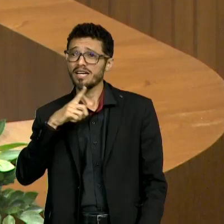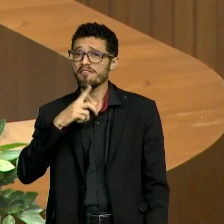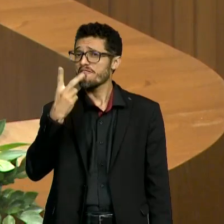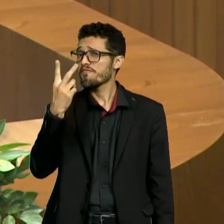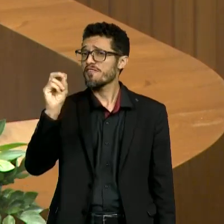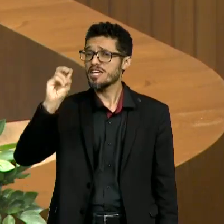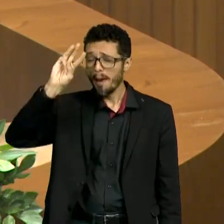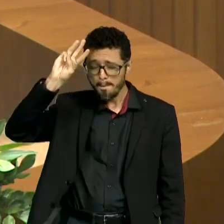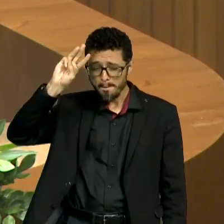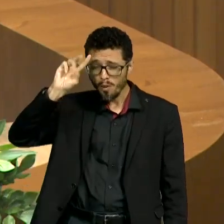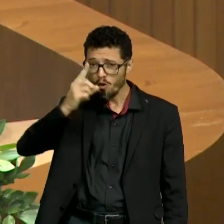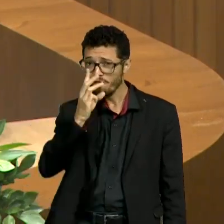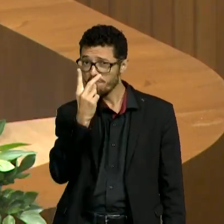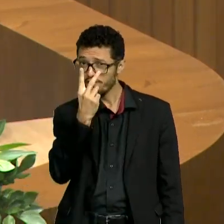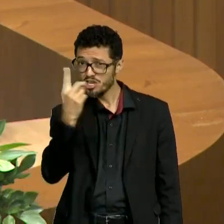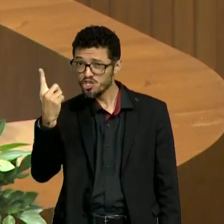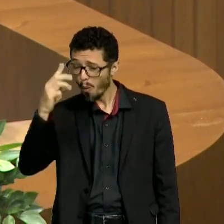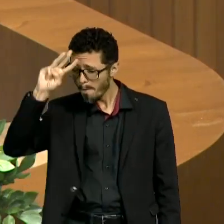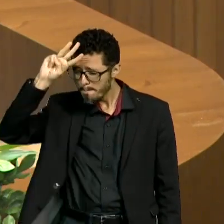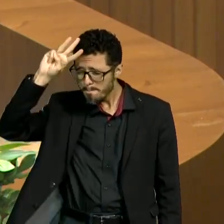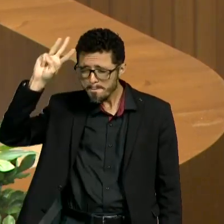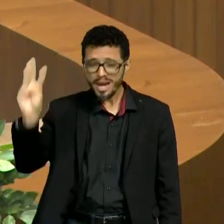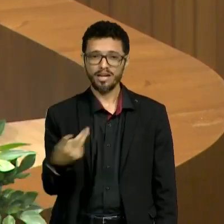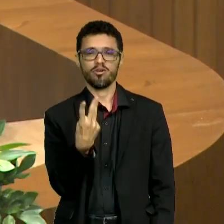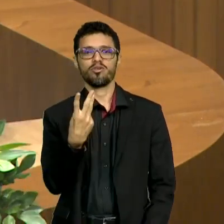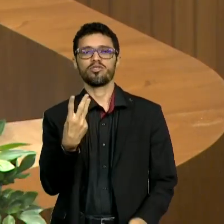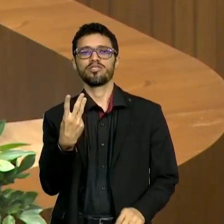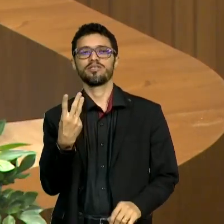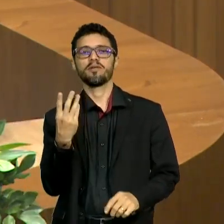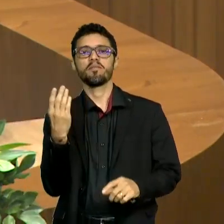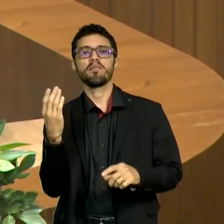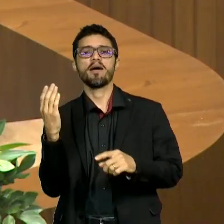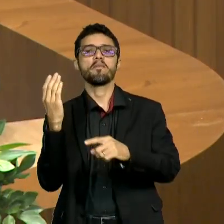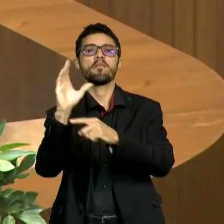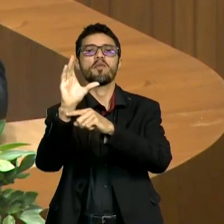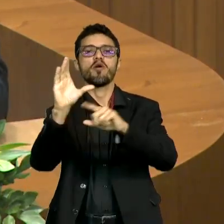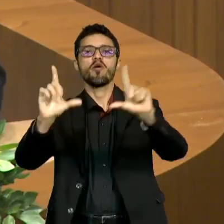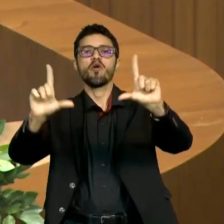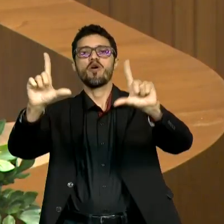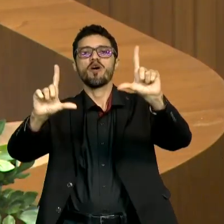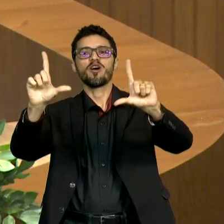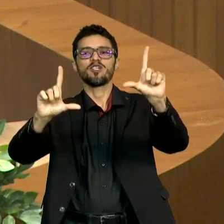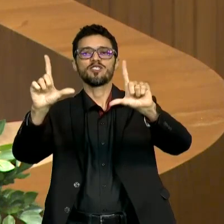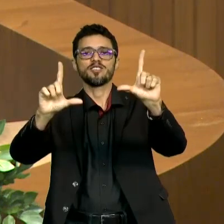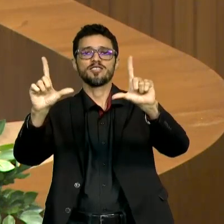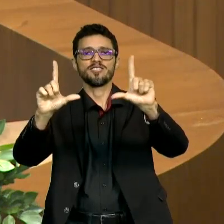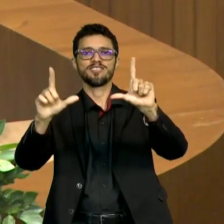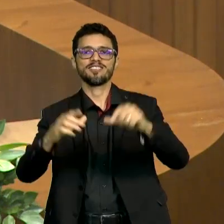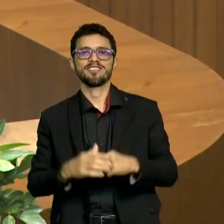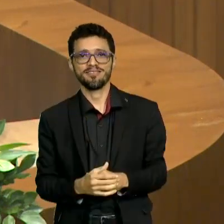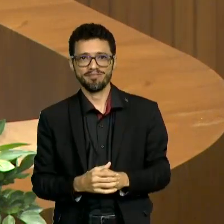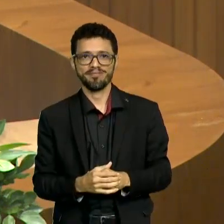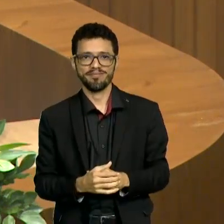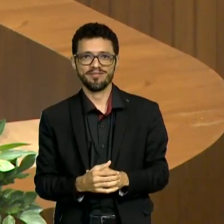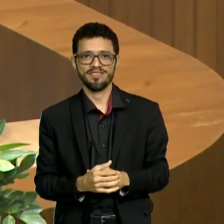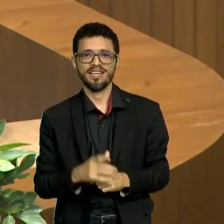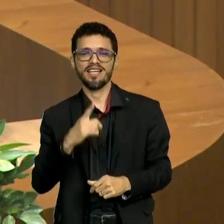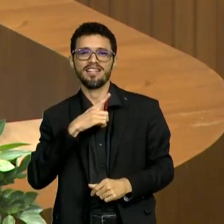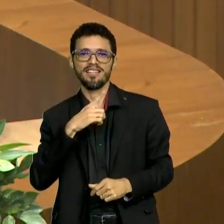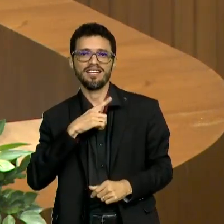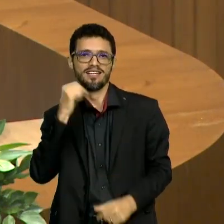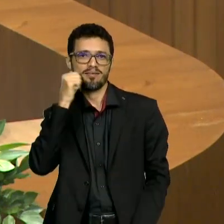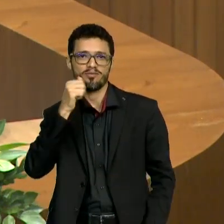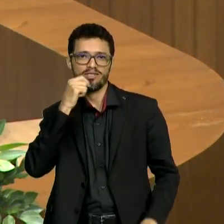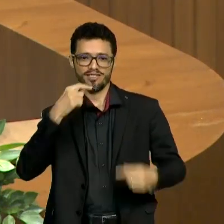milhões para reproduzir aquele conteúdo de erotização através dessa tal dita como rainha